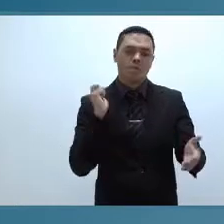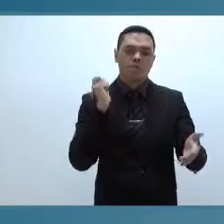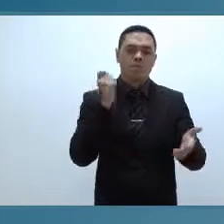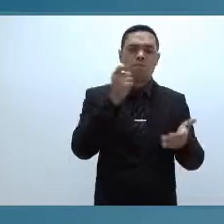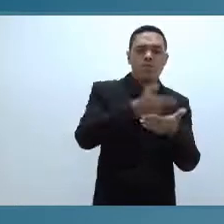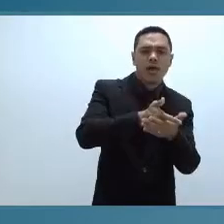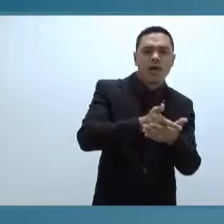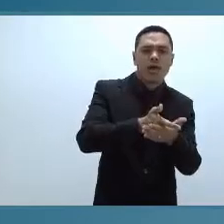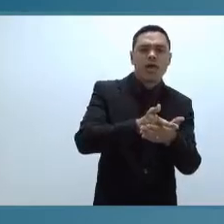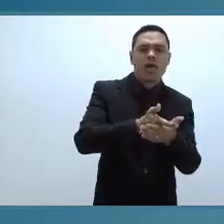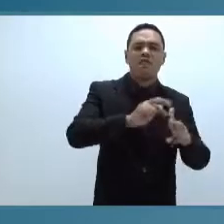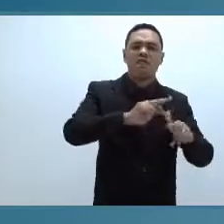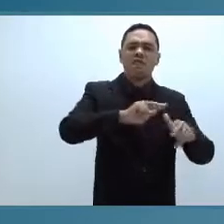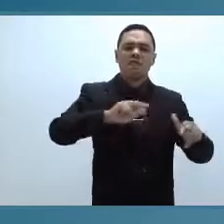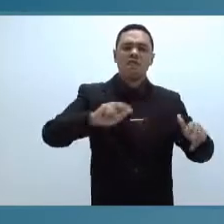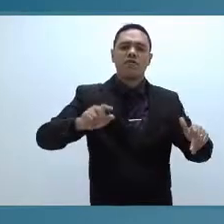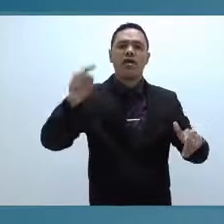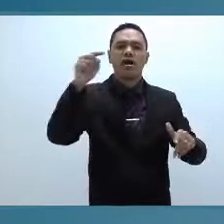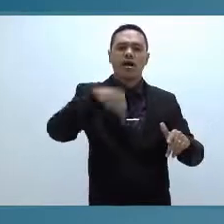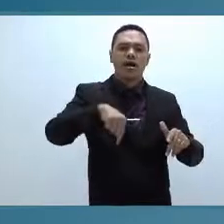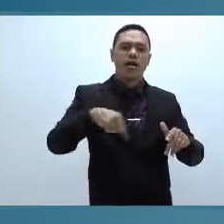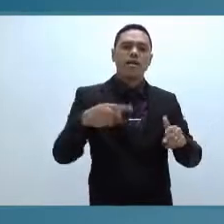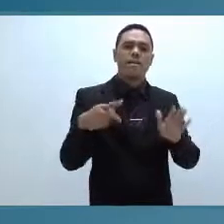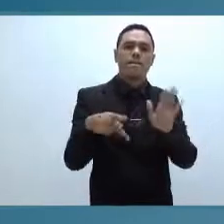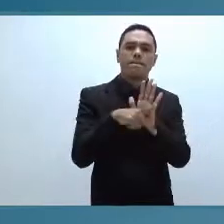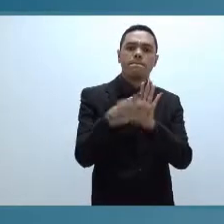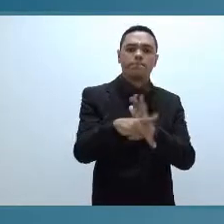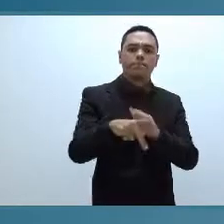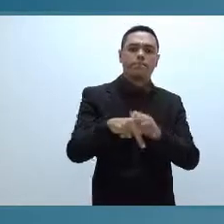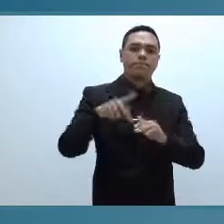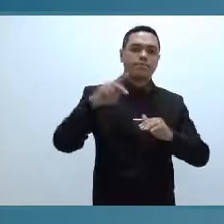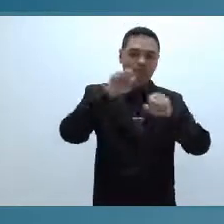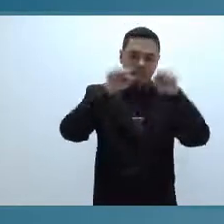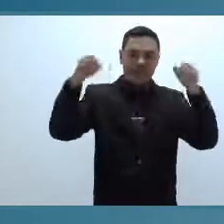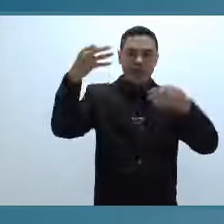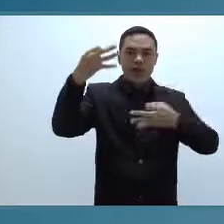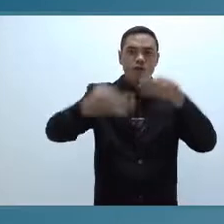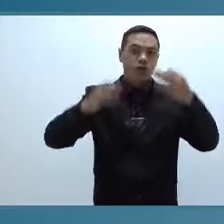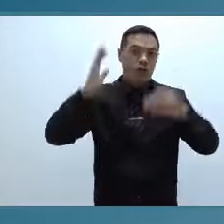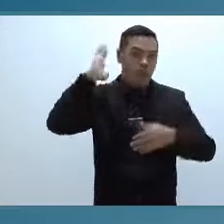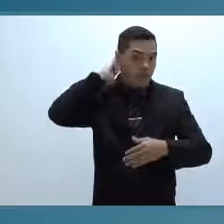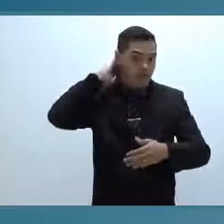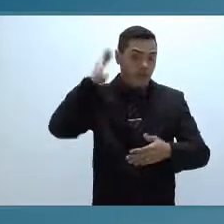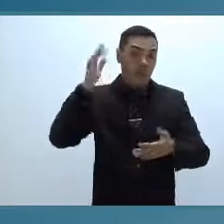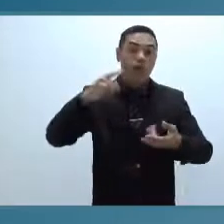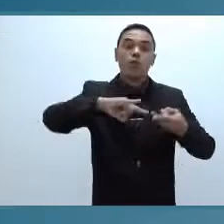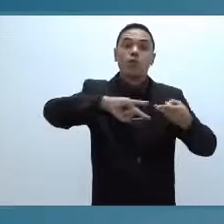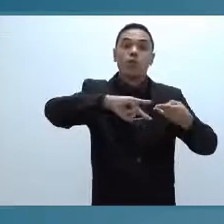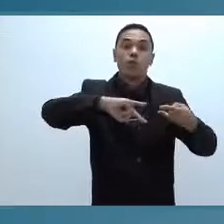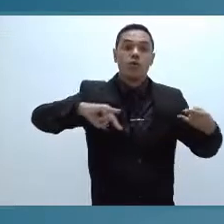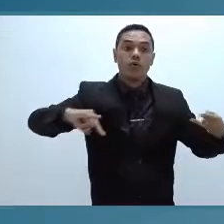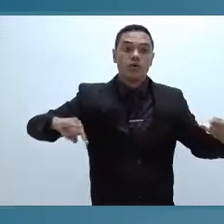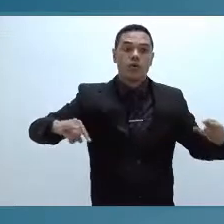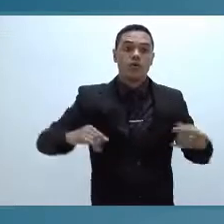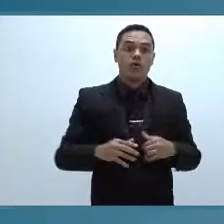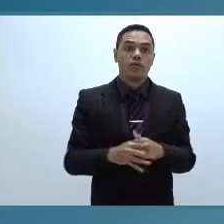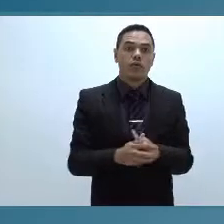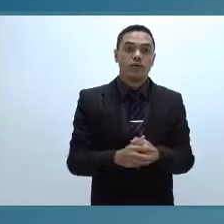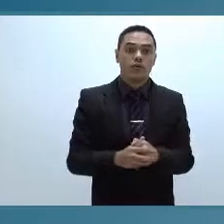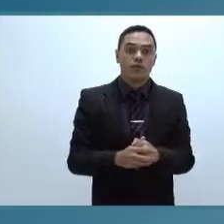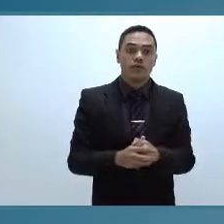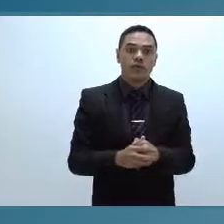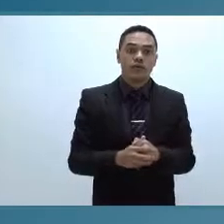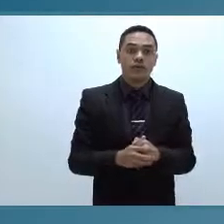favor do Tribunal de Justiça do Pará mediante boleto bancário, opção já